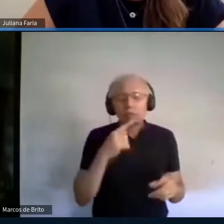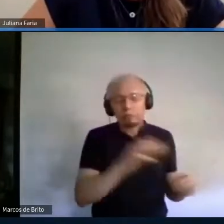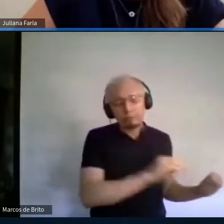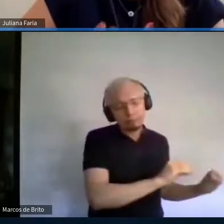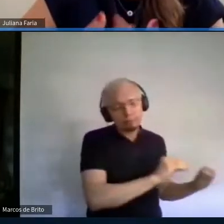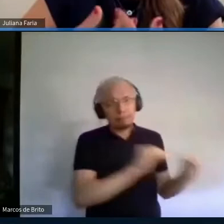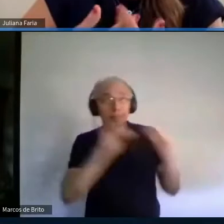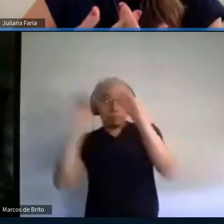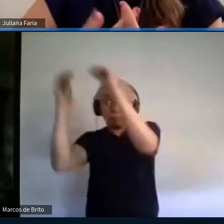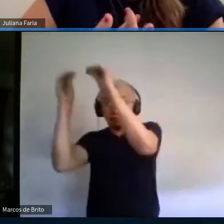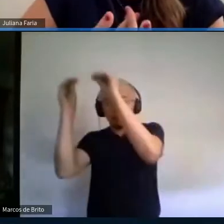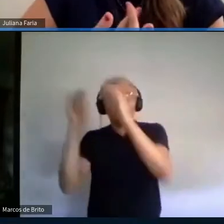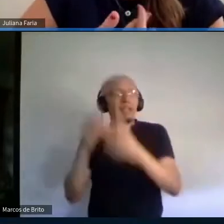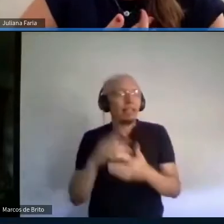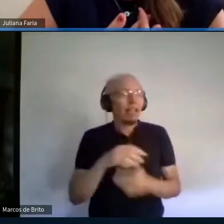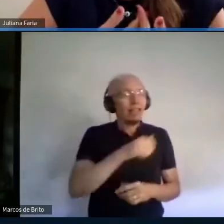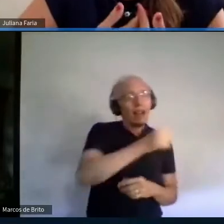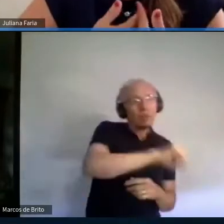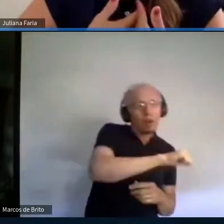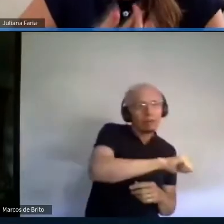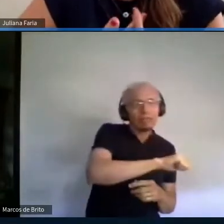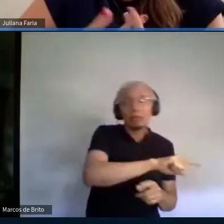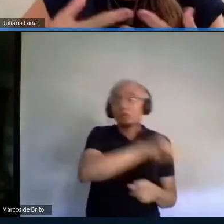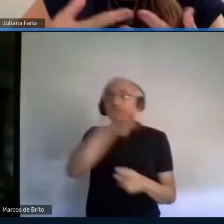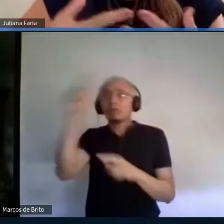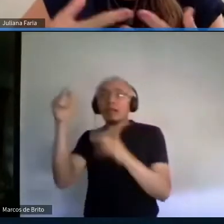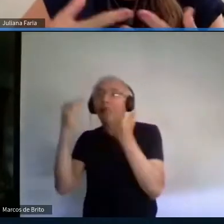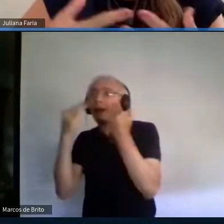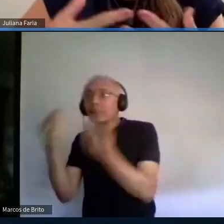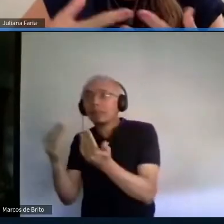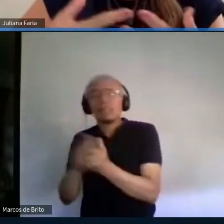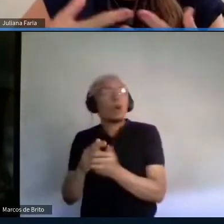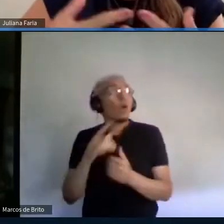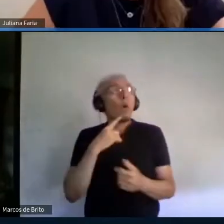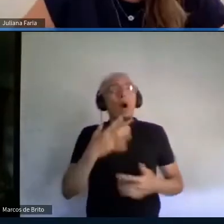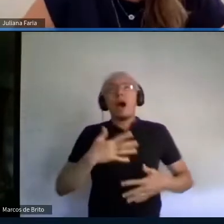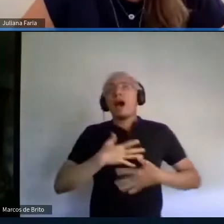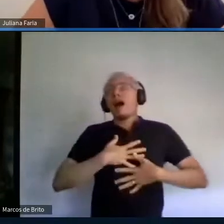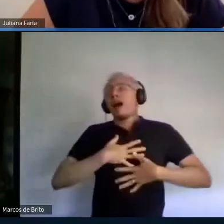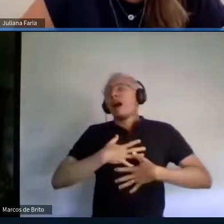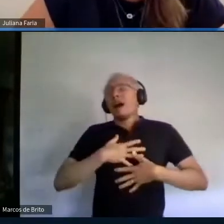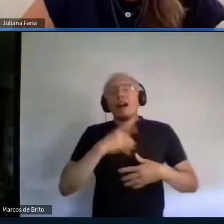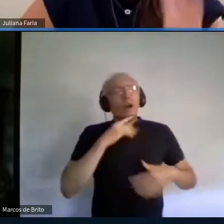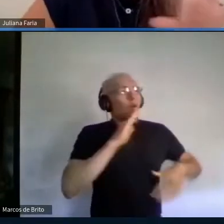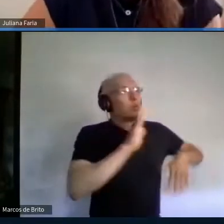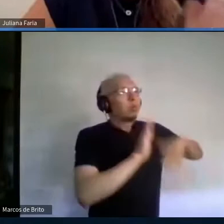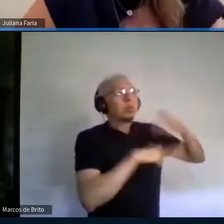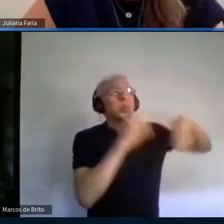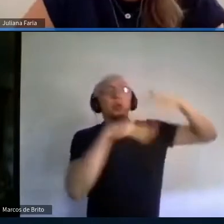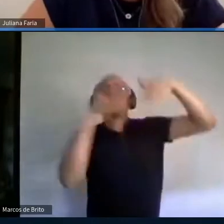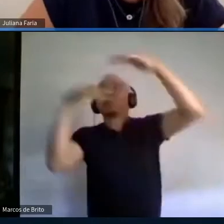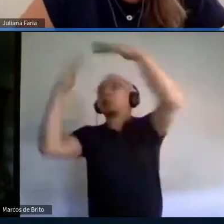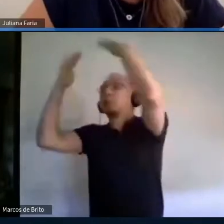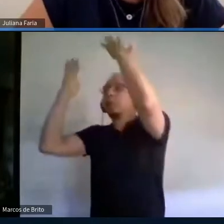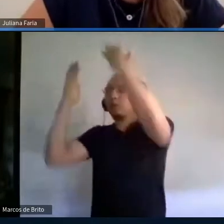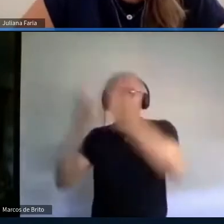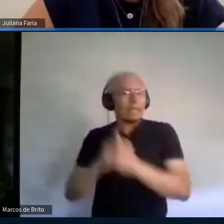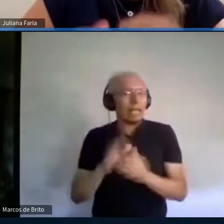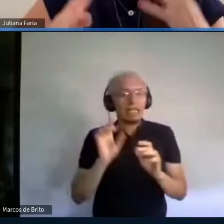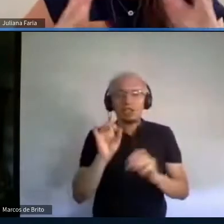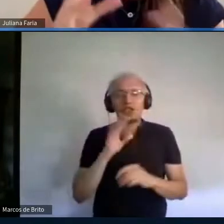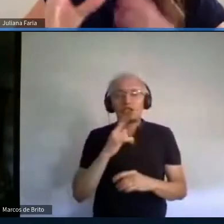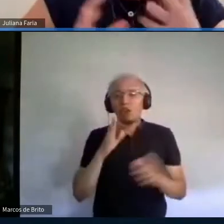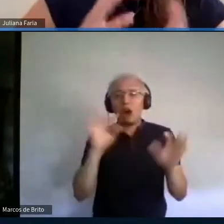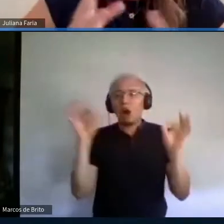qualificação da defesa, porque a gente fica coração cheio, né, de ver que a evolução do aluno não fica vendo só o produto